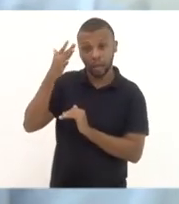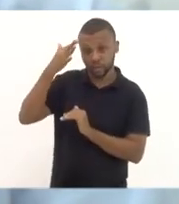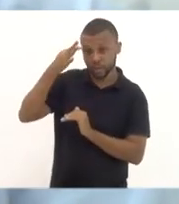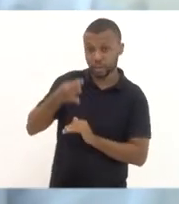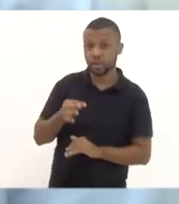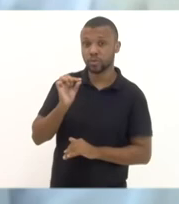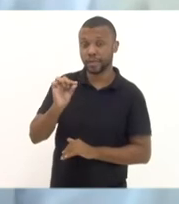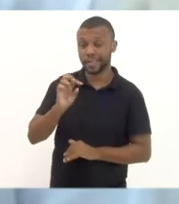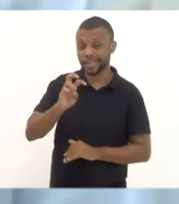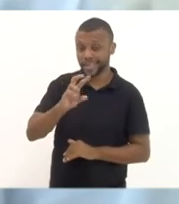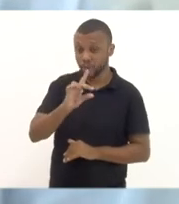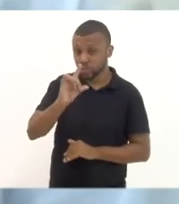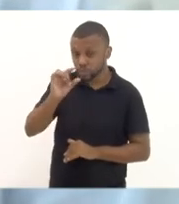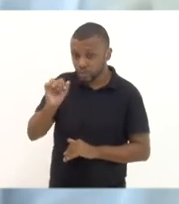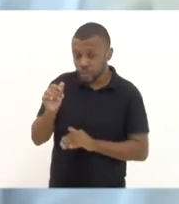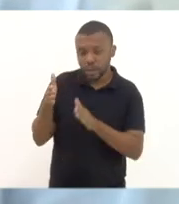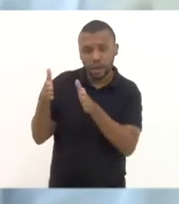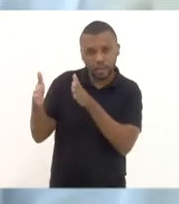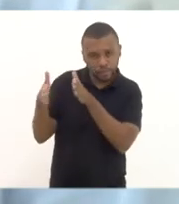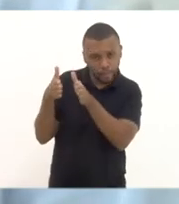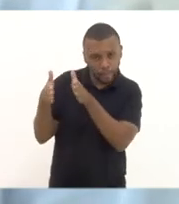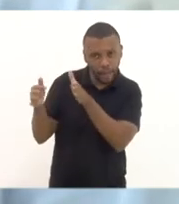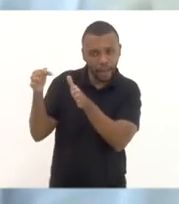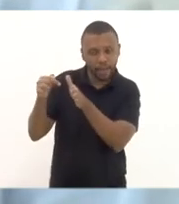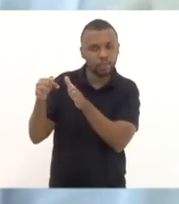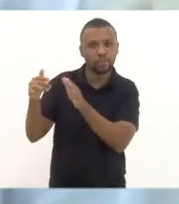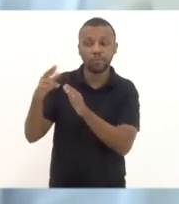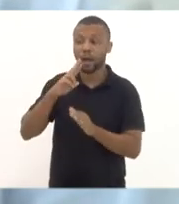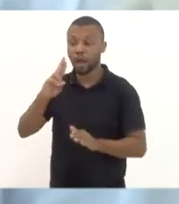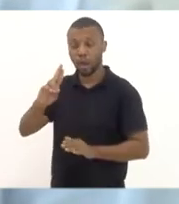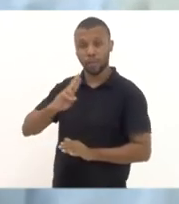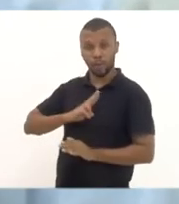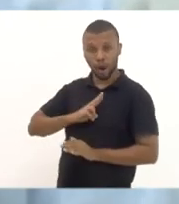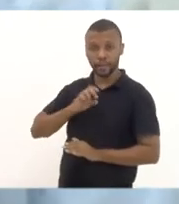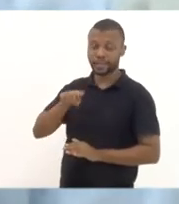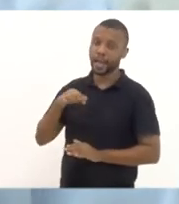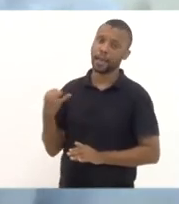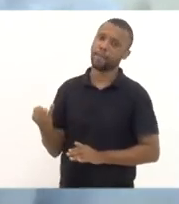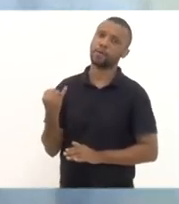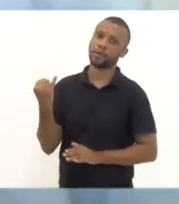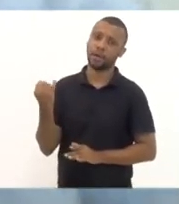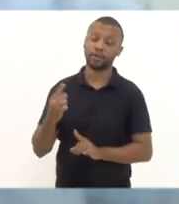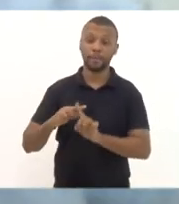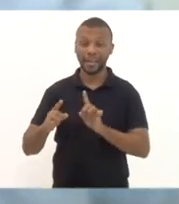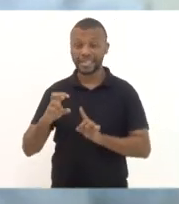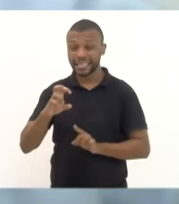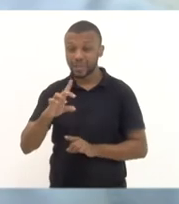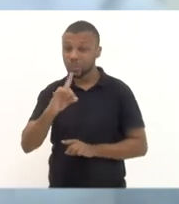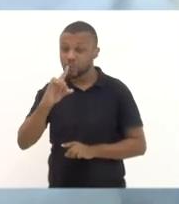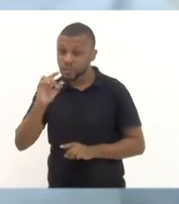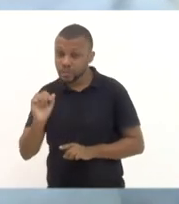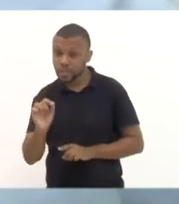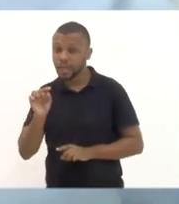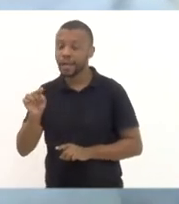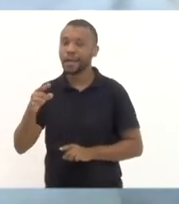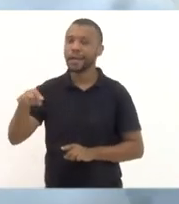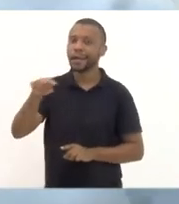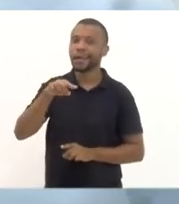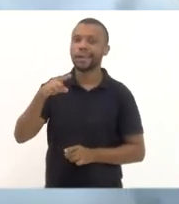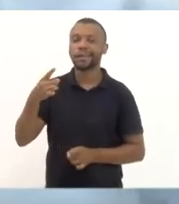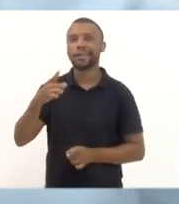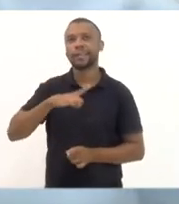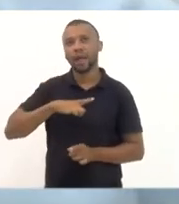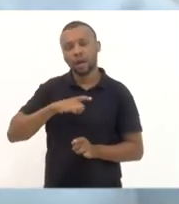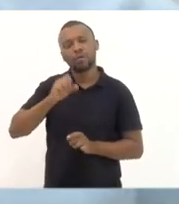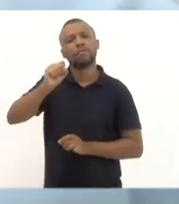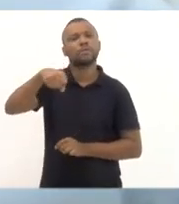5 dias e o resultado mais rápido eles terão